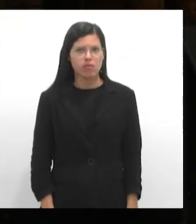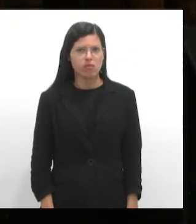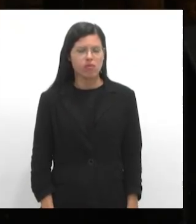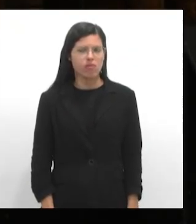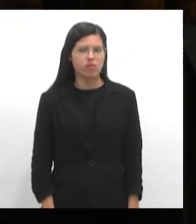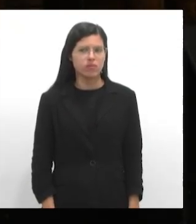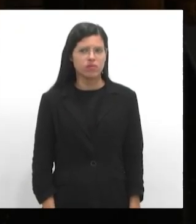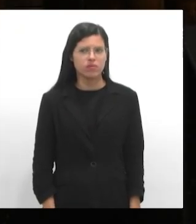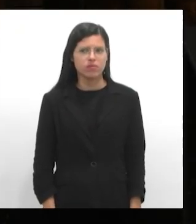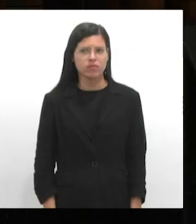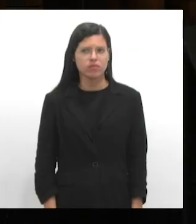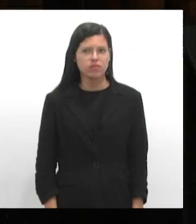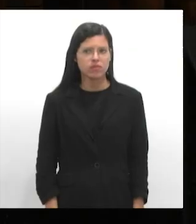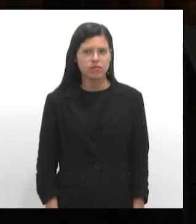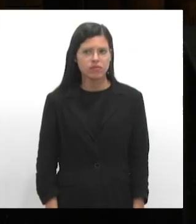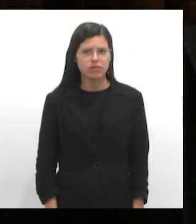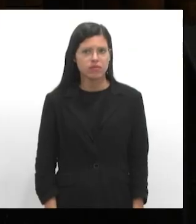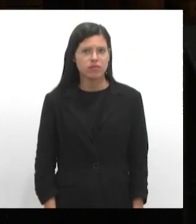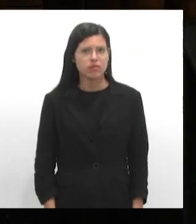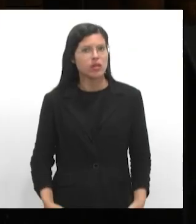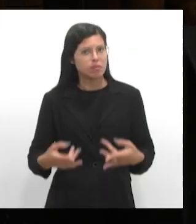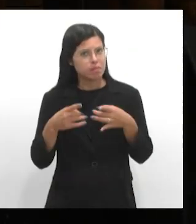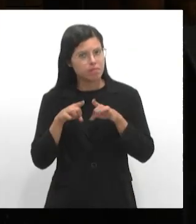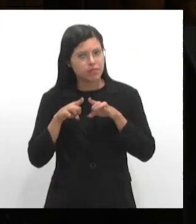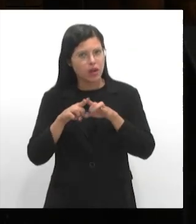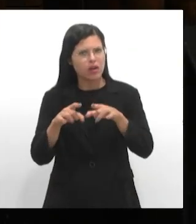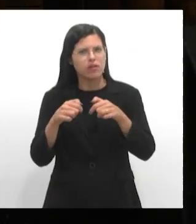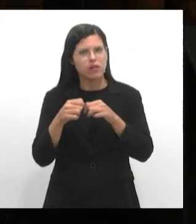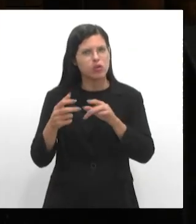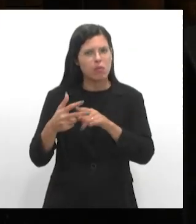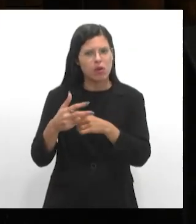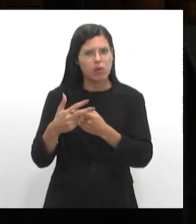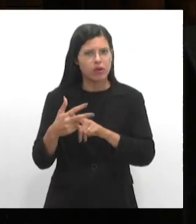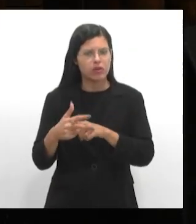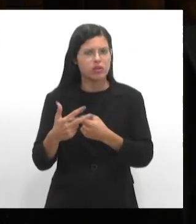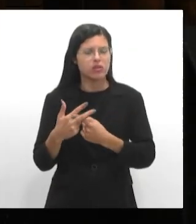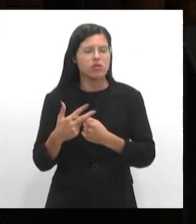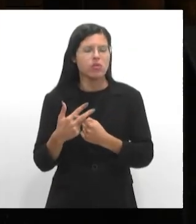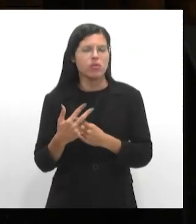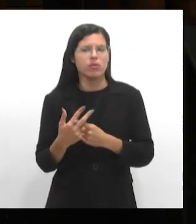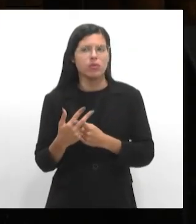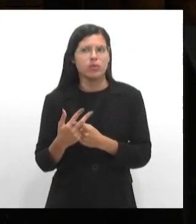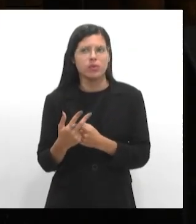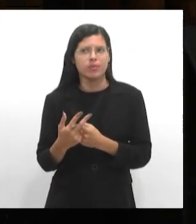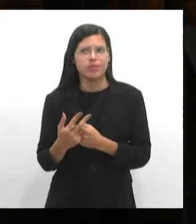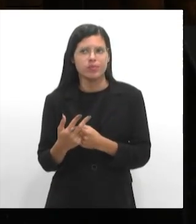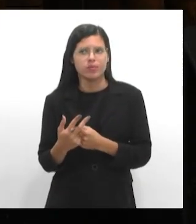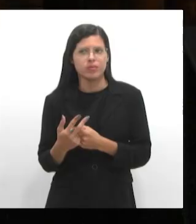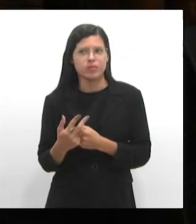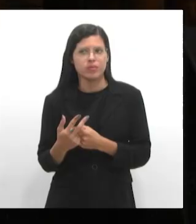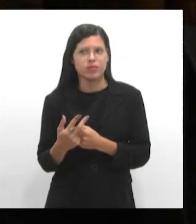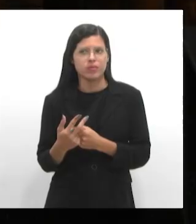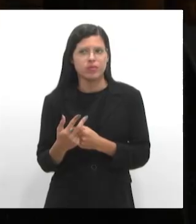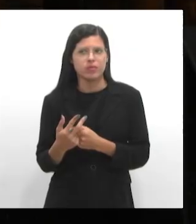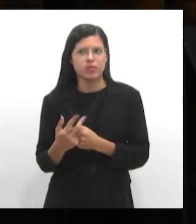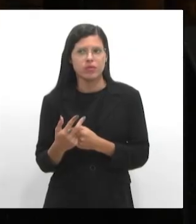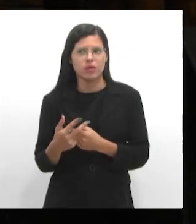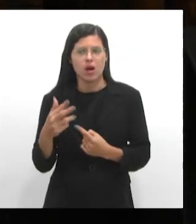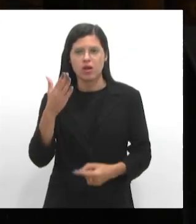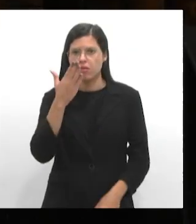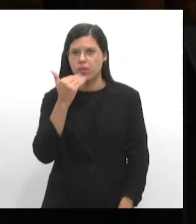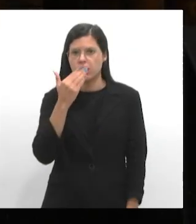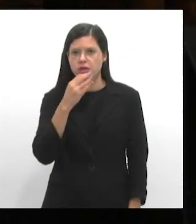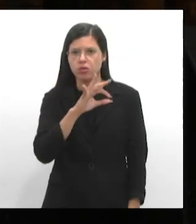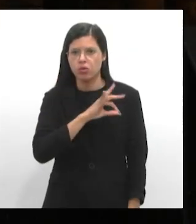Concomitantemente, ele fez uma correção na alimentação do